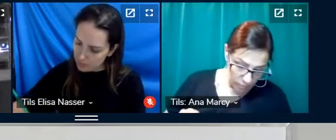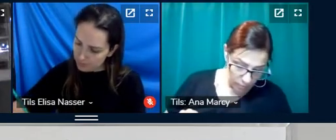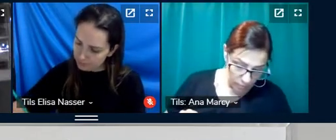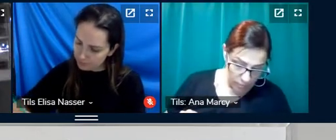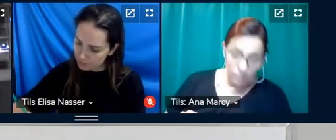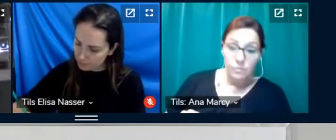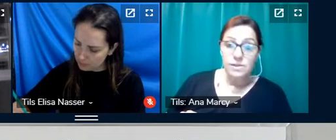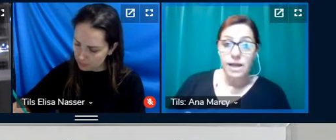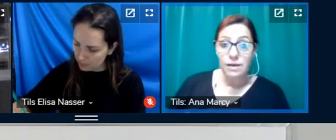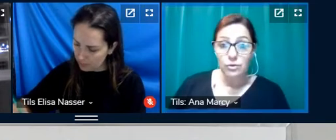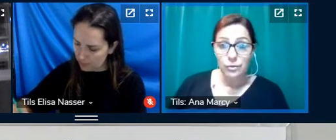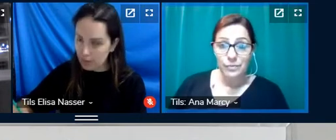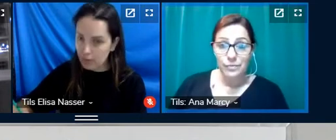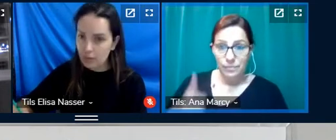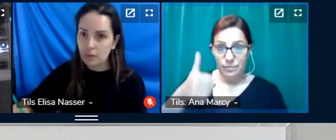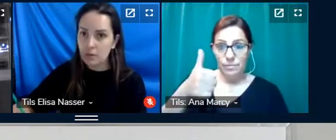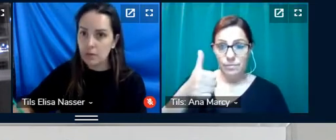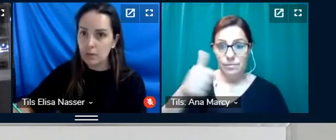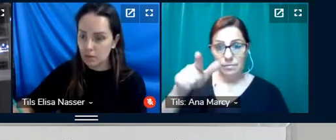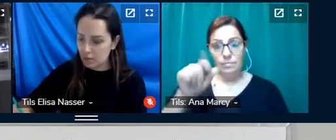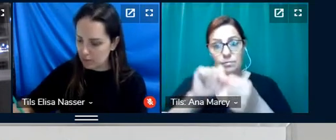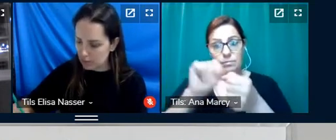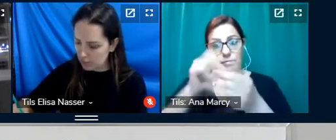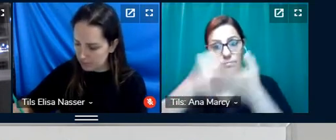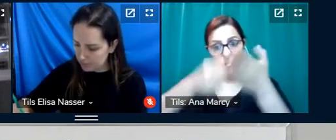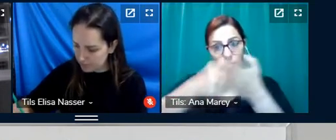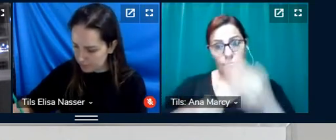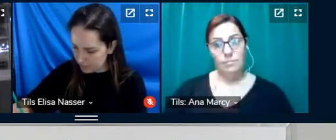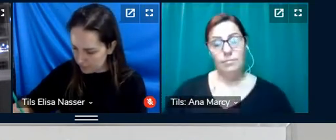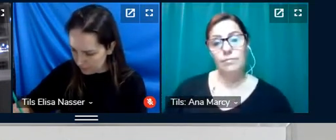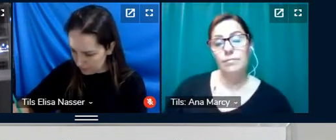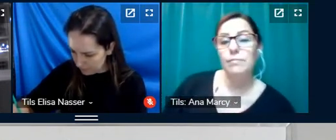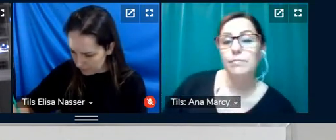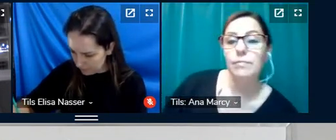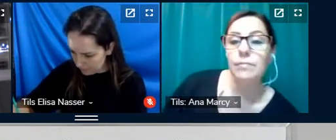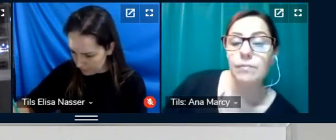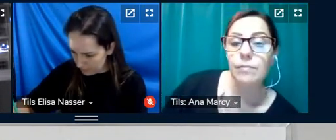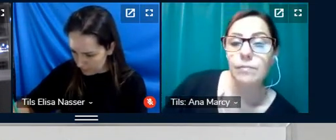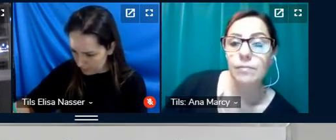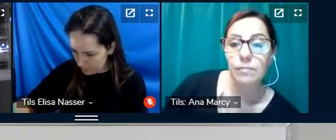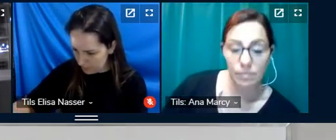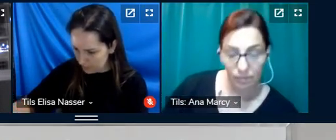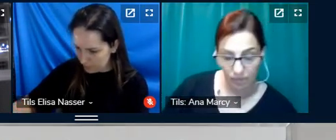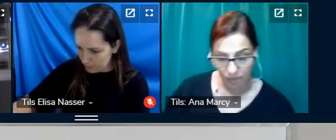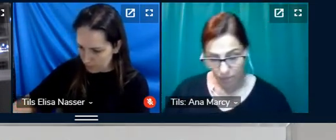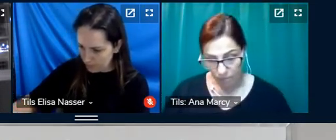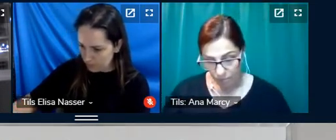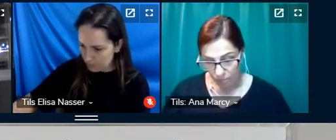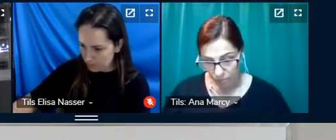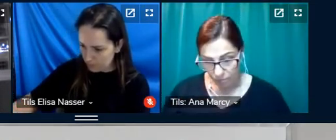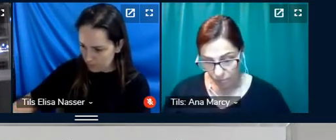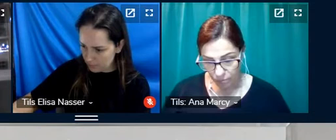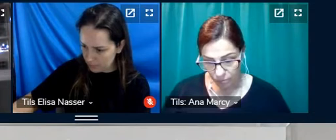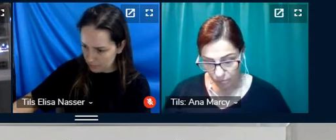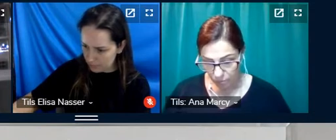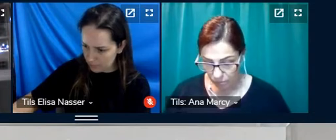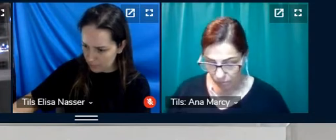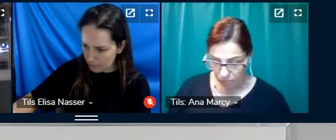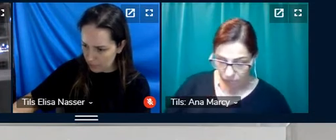Tá bem? Beleza.